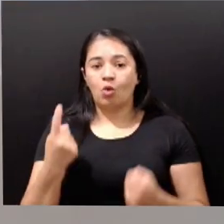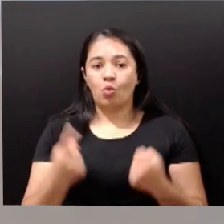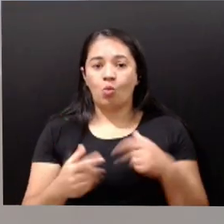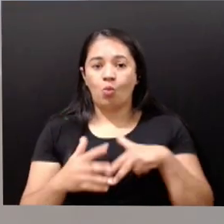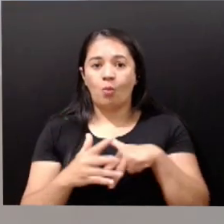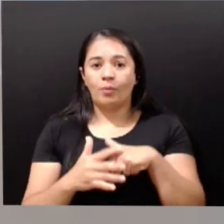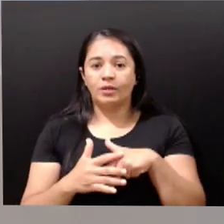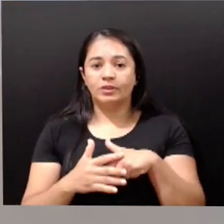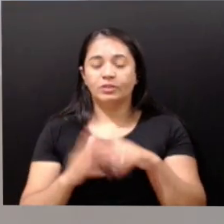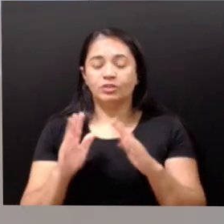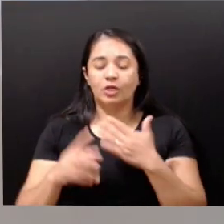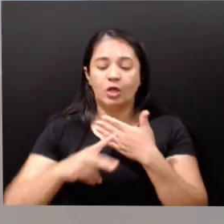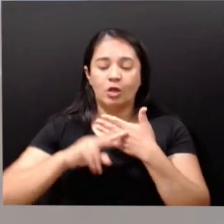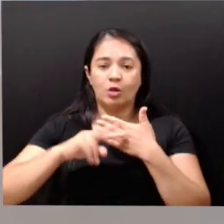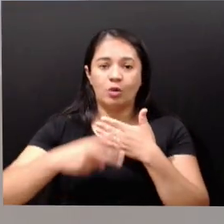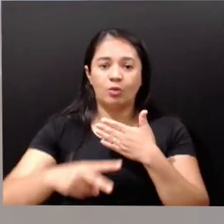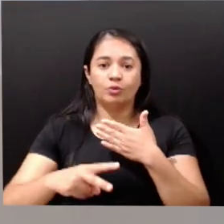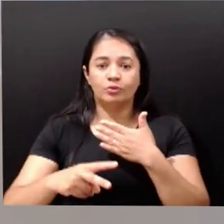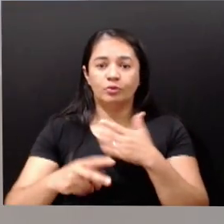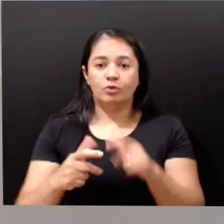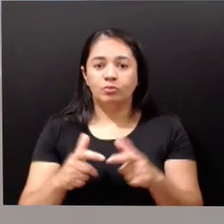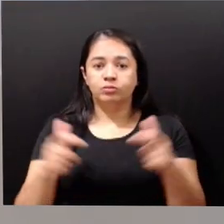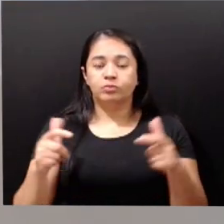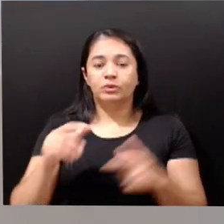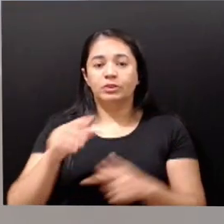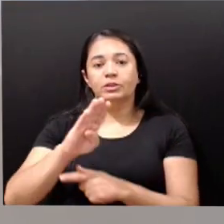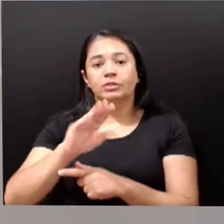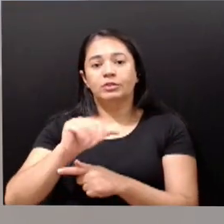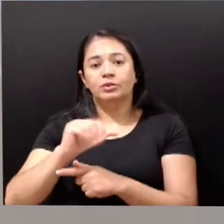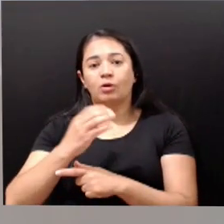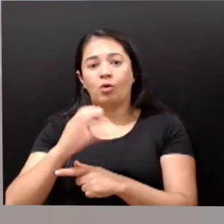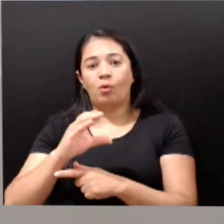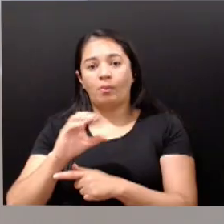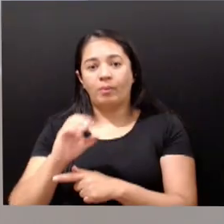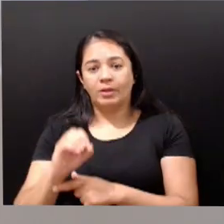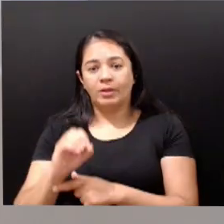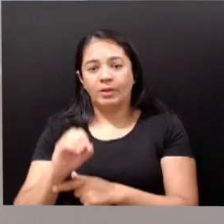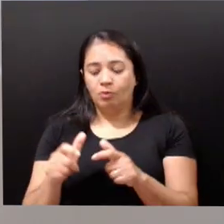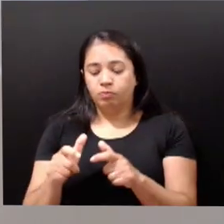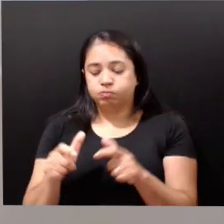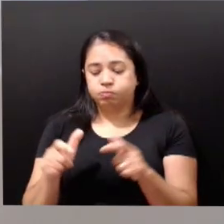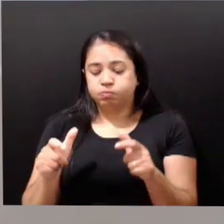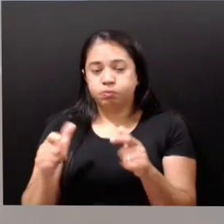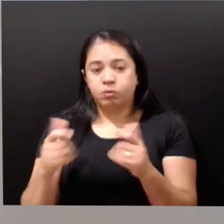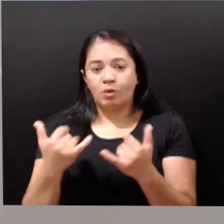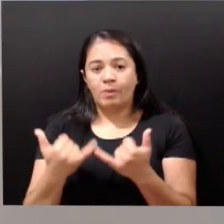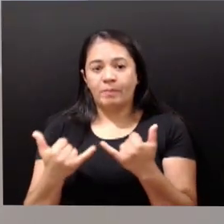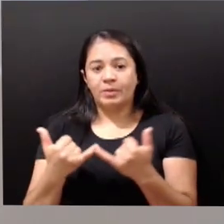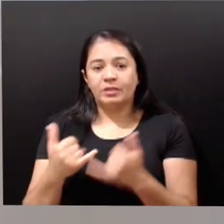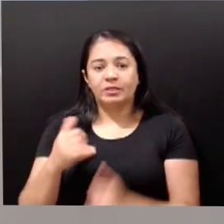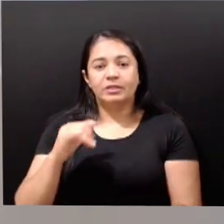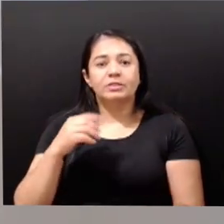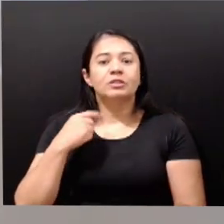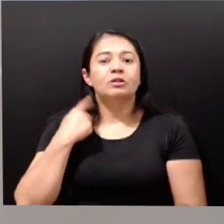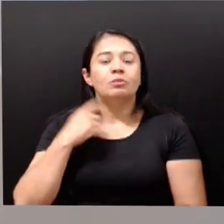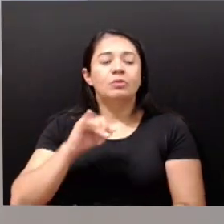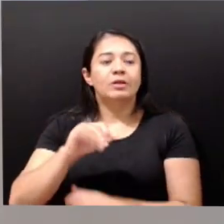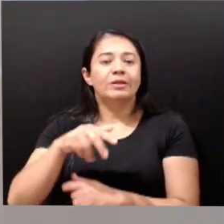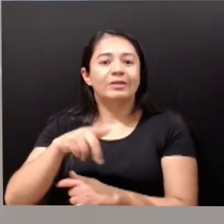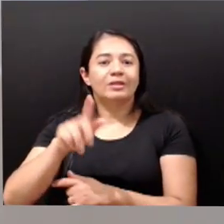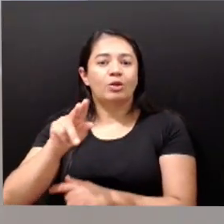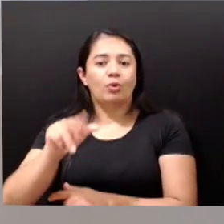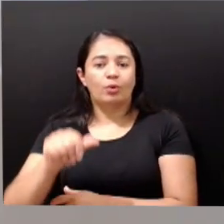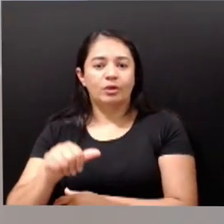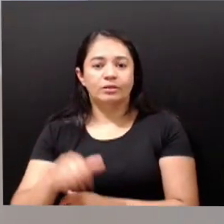alguns pacientes têm como consequência da infecção um aumento do baço, né? O baço cresce como se fosse uma íngua mesmo, como se